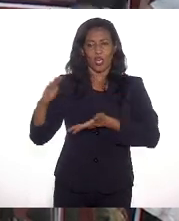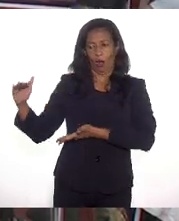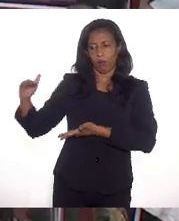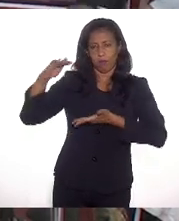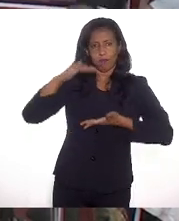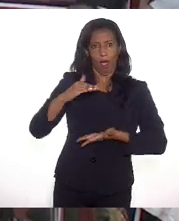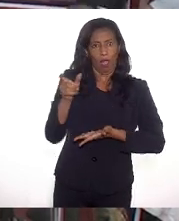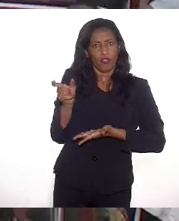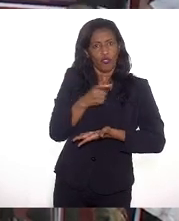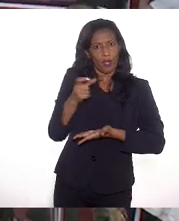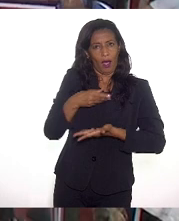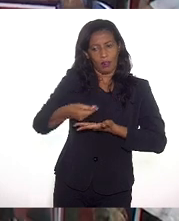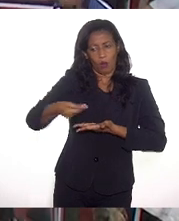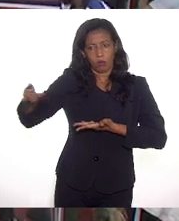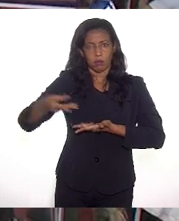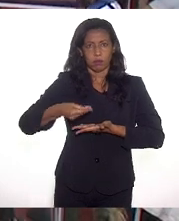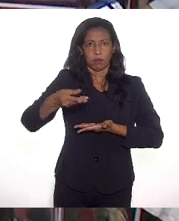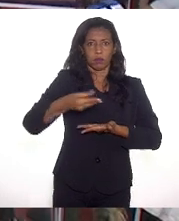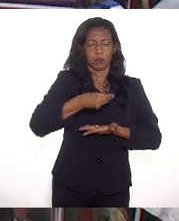essa logística.